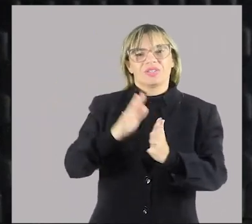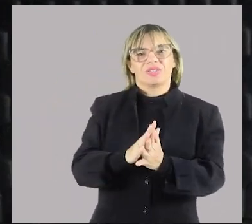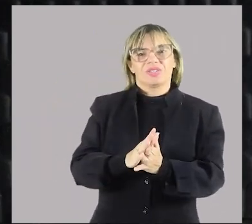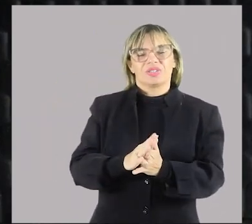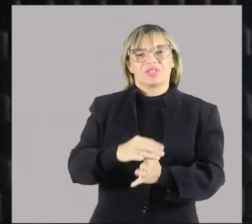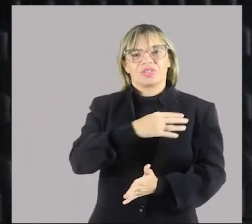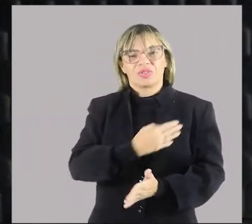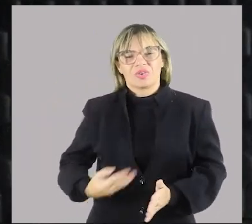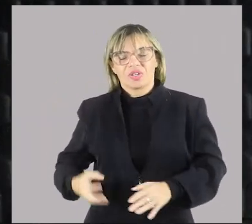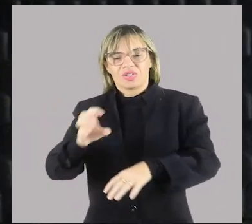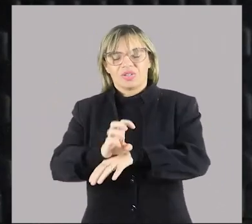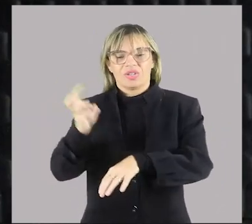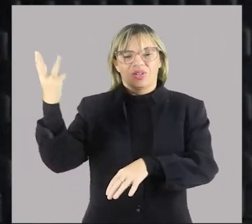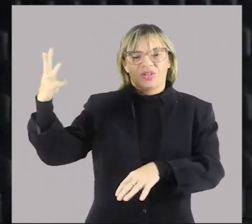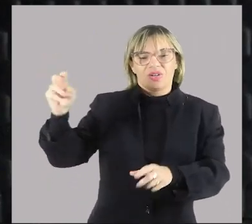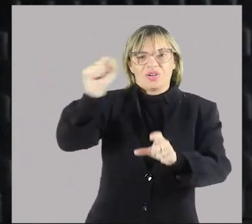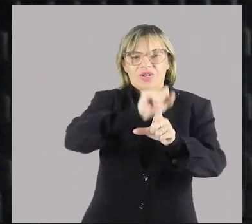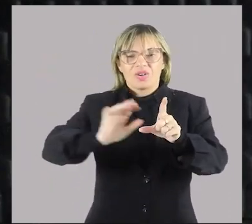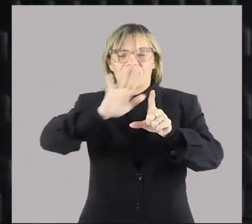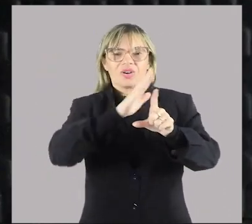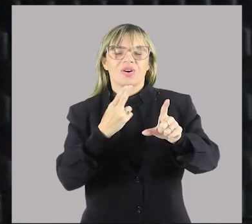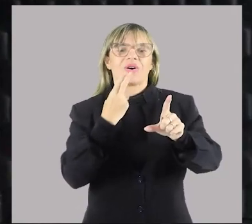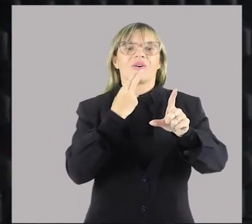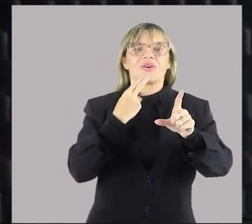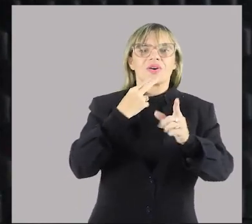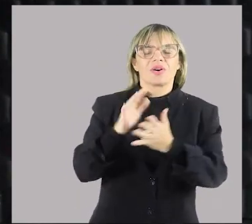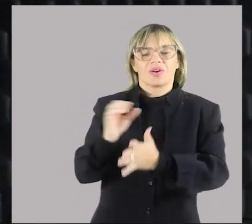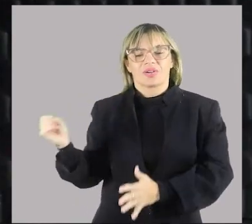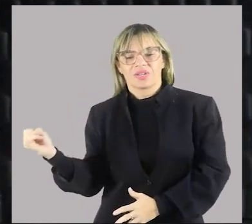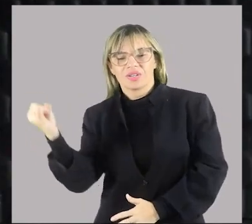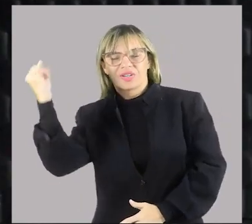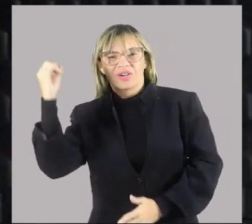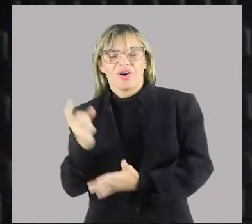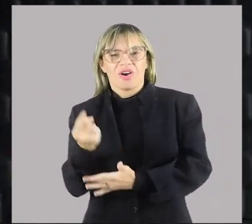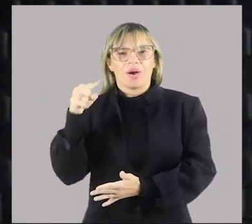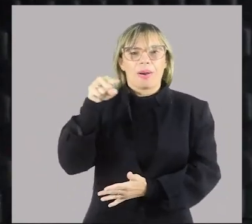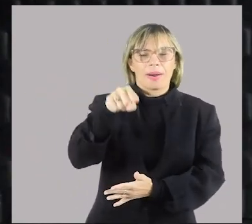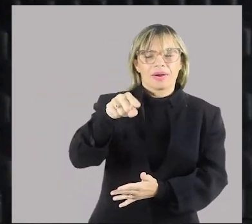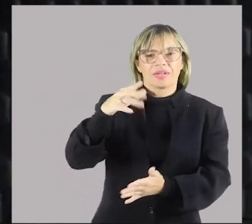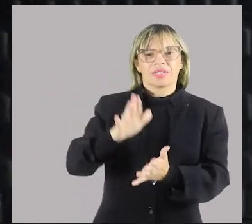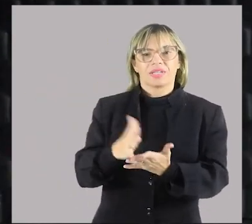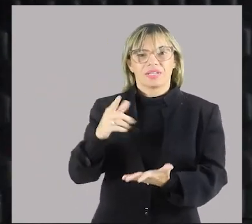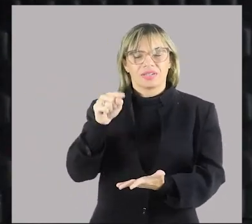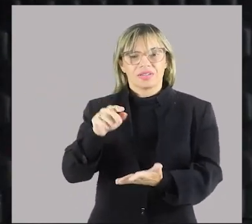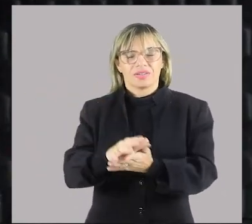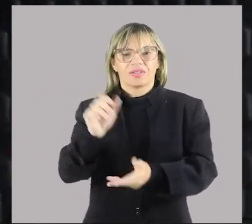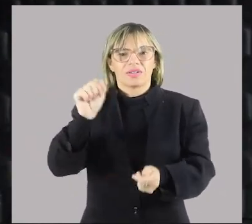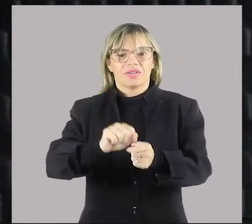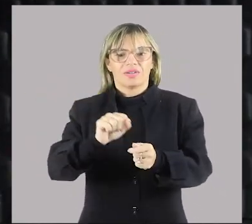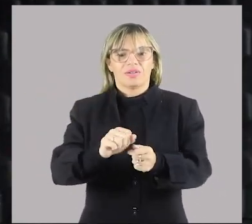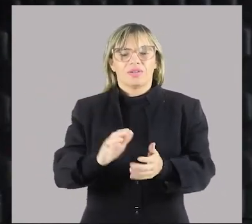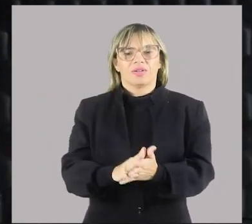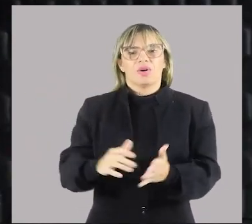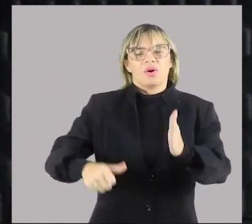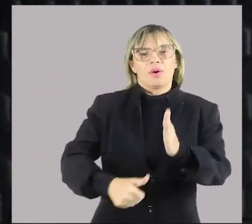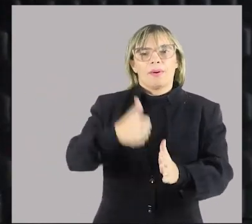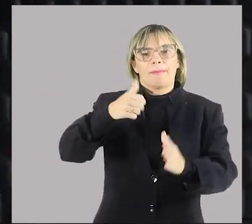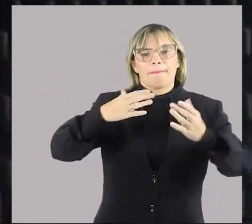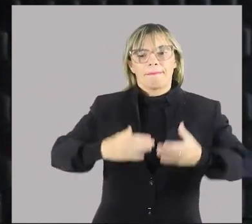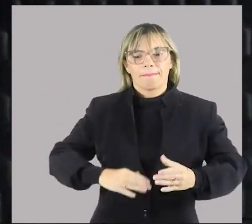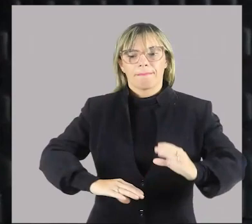da plataforma Gonçalves Dias, um projeto importante para você que vai prestar o primeiro